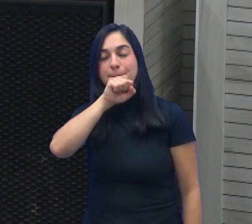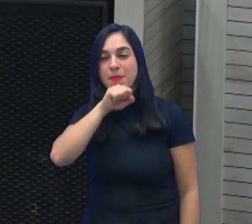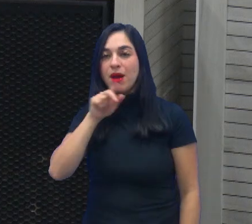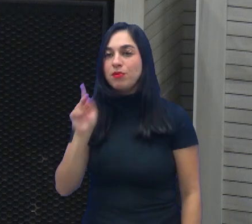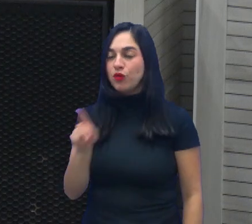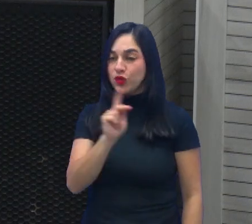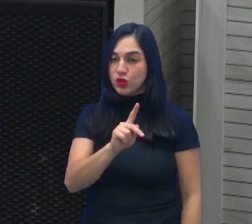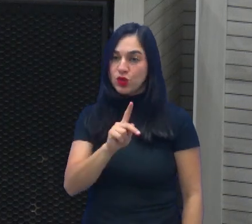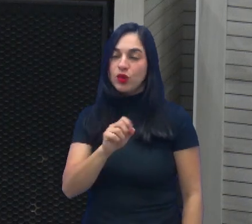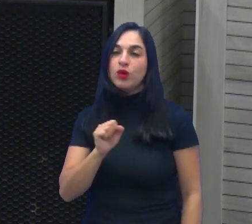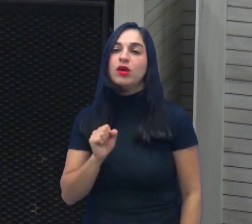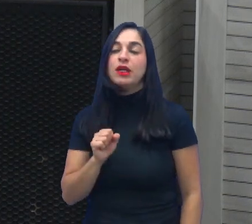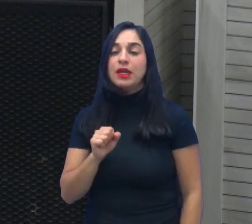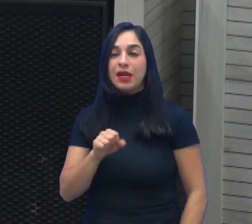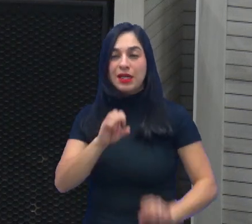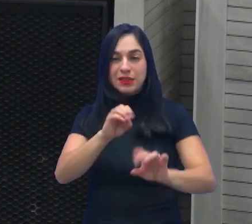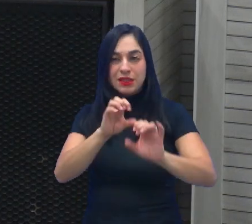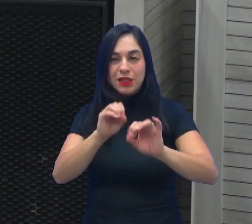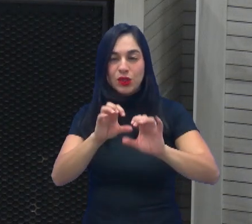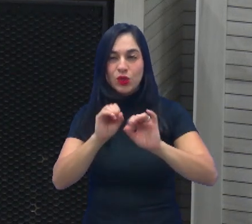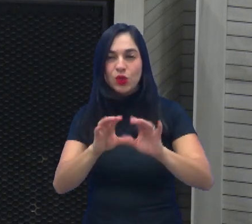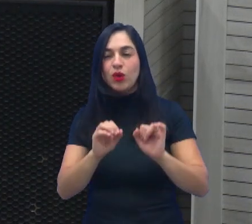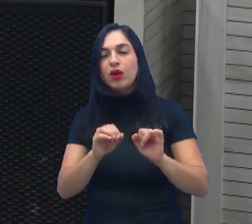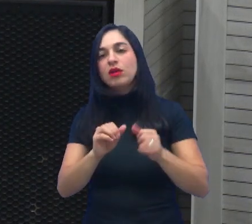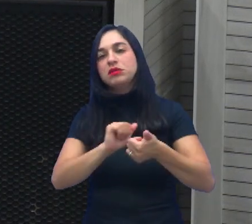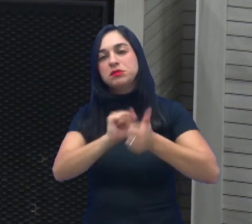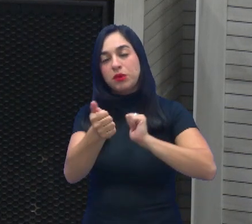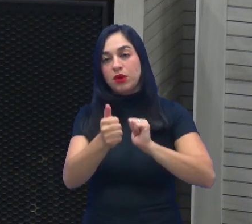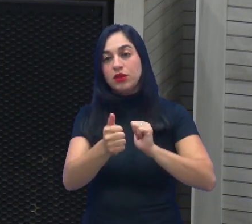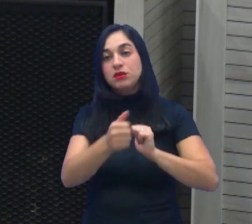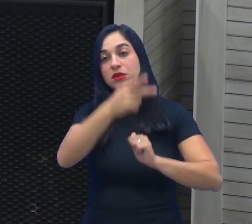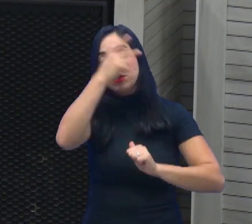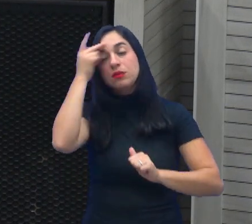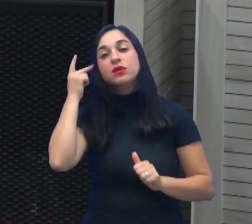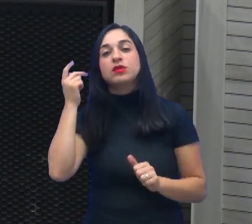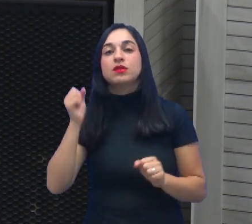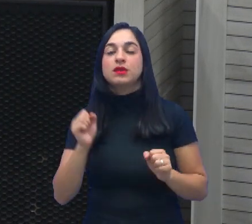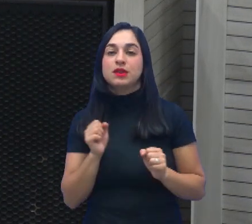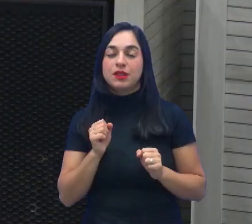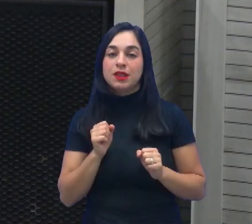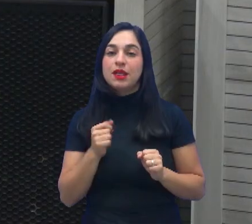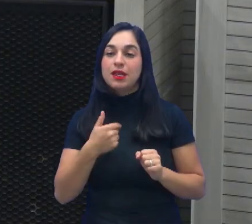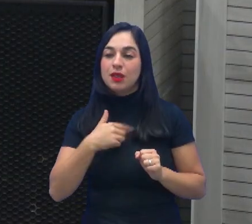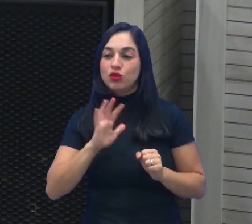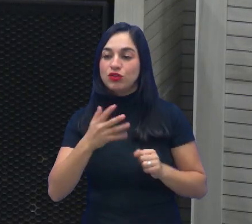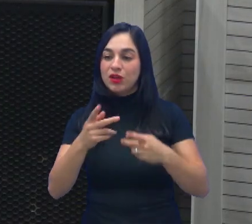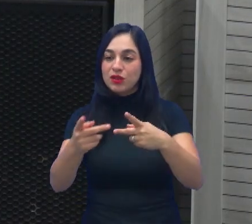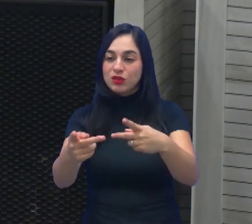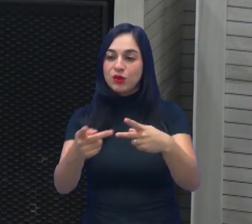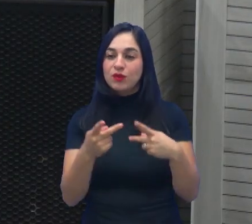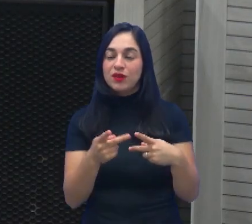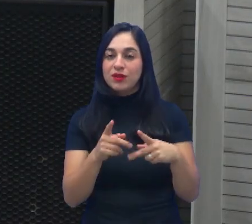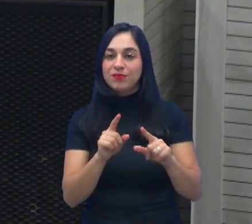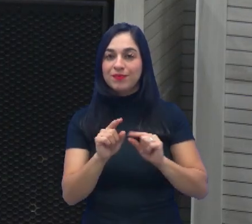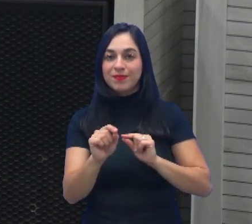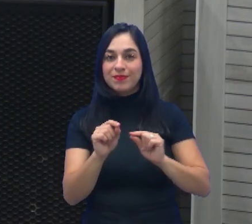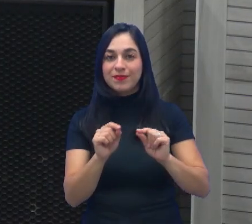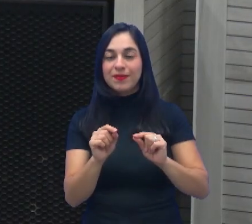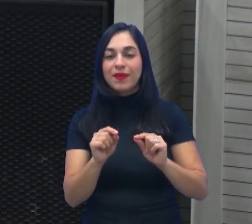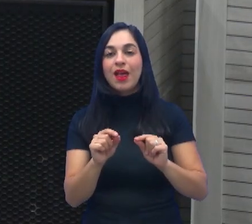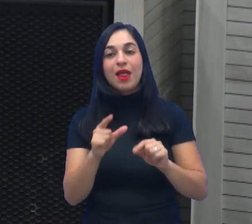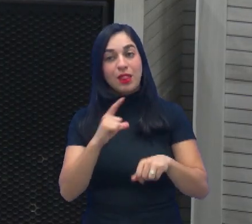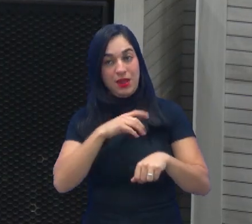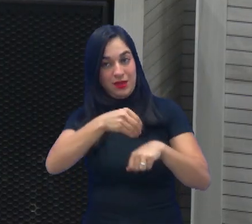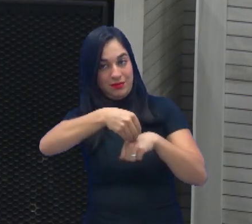desenvolveu muitos atletas e me ensinou a importância do esporte para as pessoas, tá? E eu já te convido a ter essa indicação,